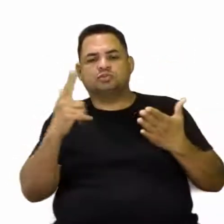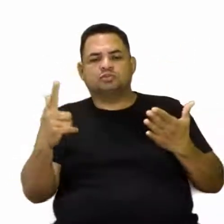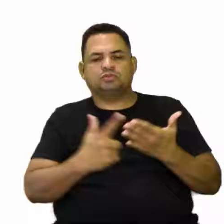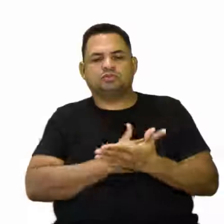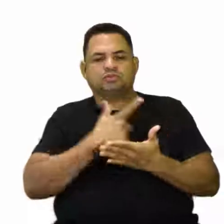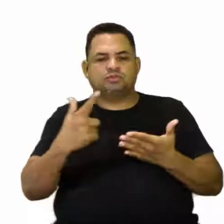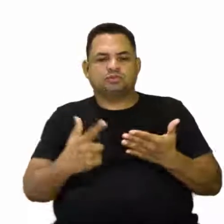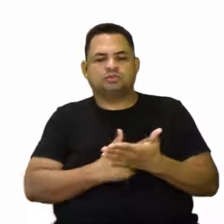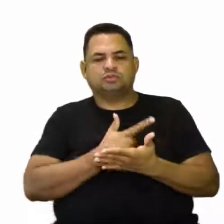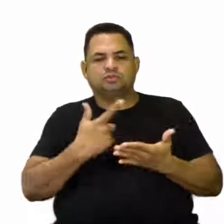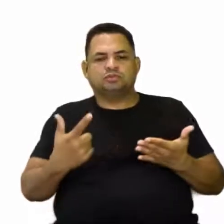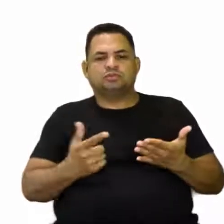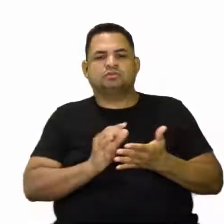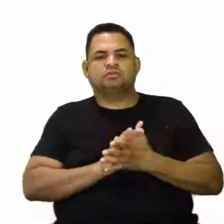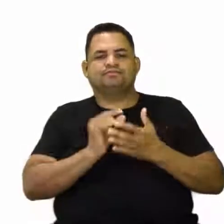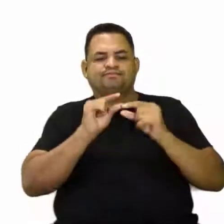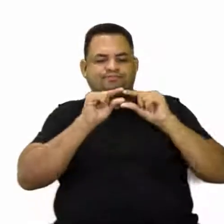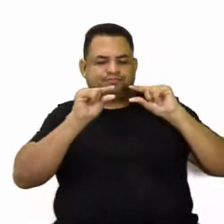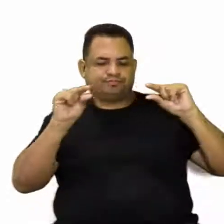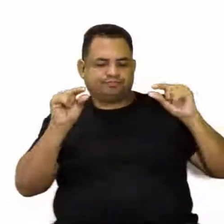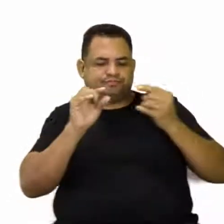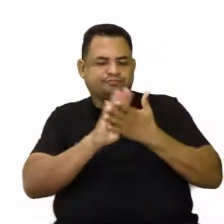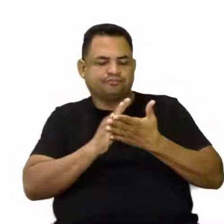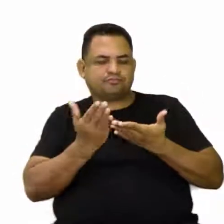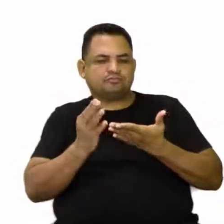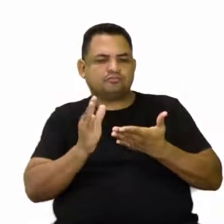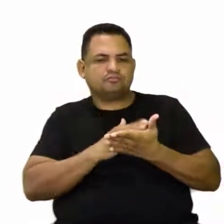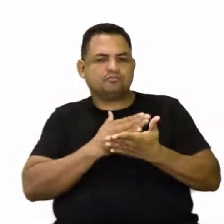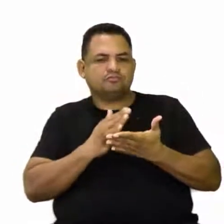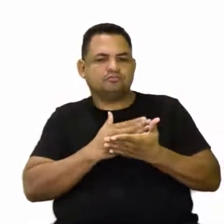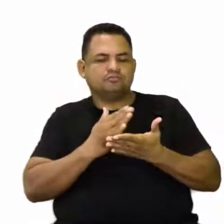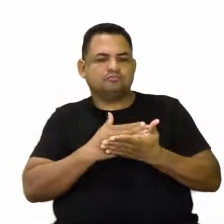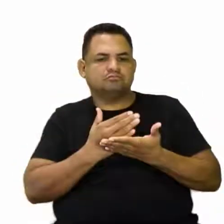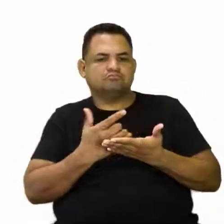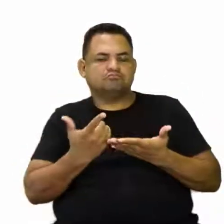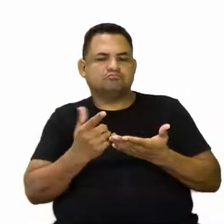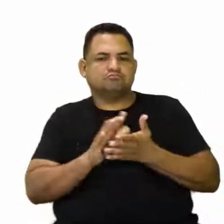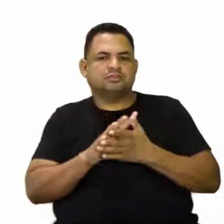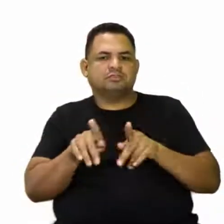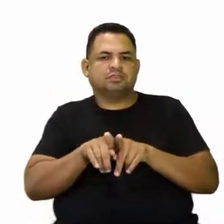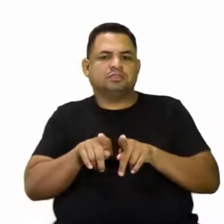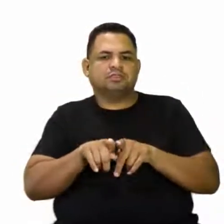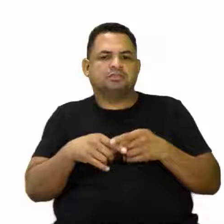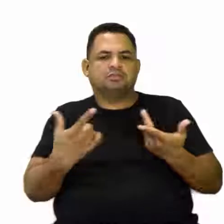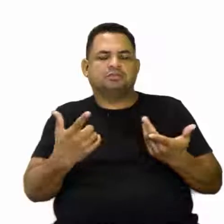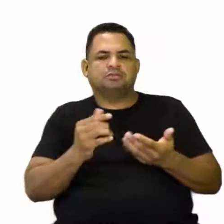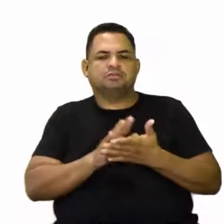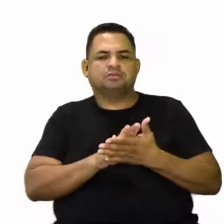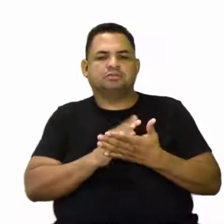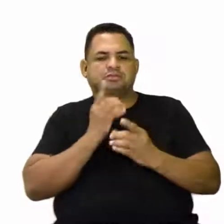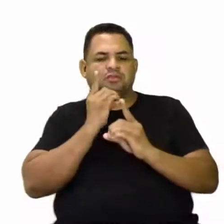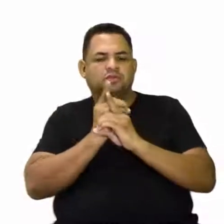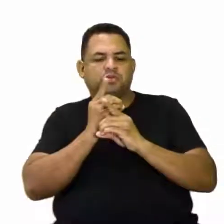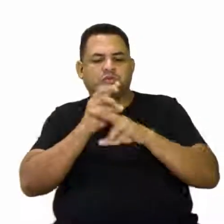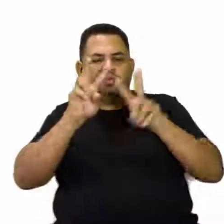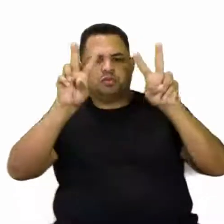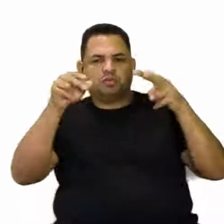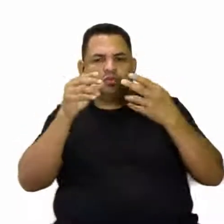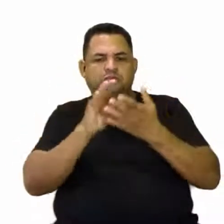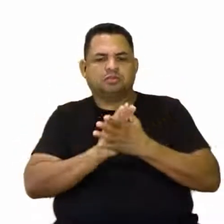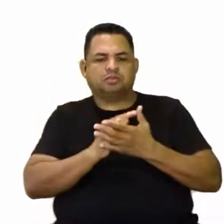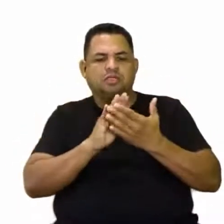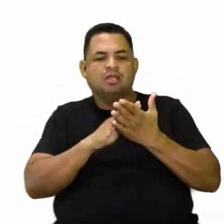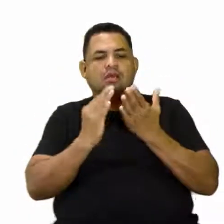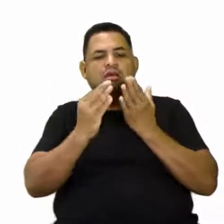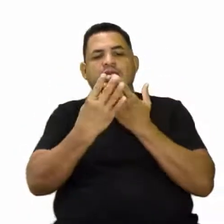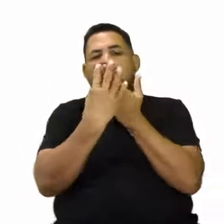ou ainda um pedacinho de um livro que eles não colocam um título, que a gente descobre o título lá na